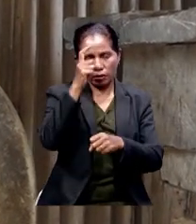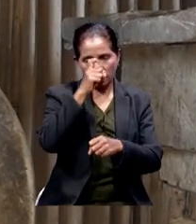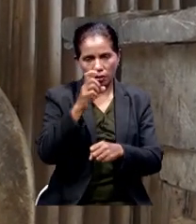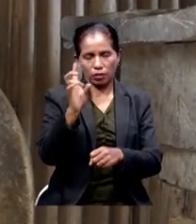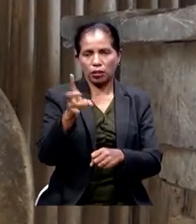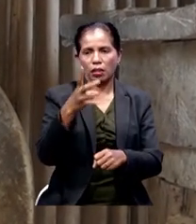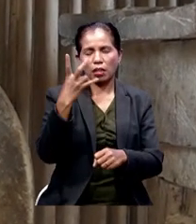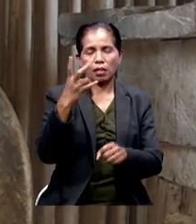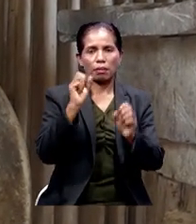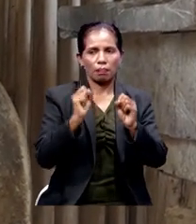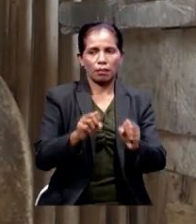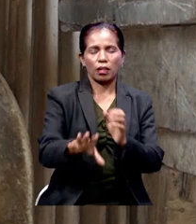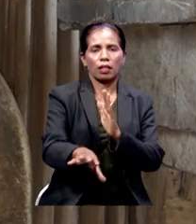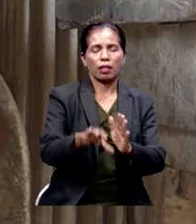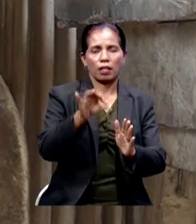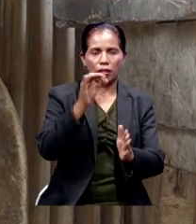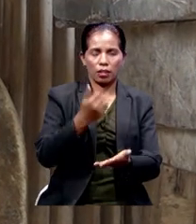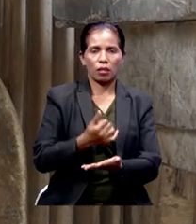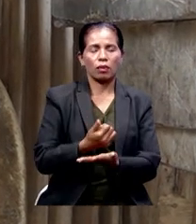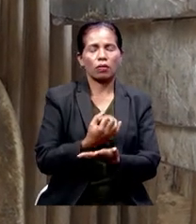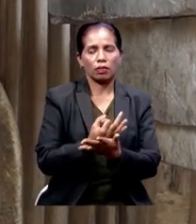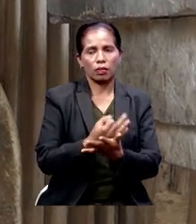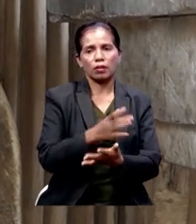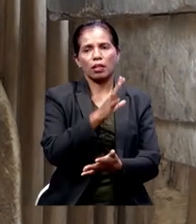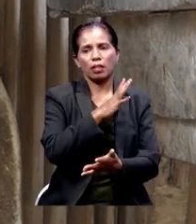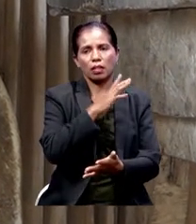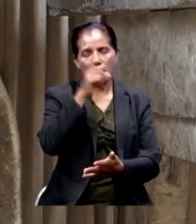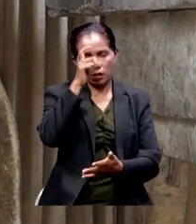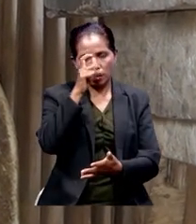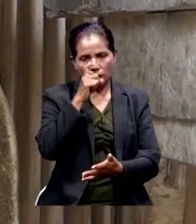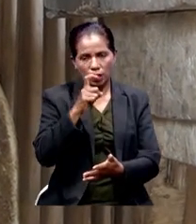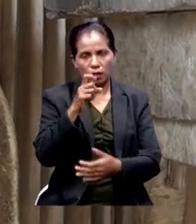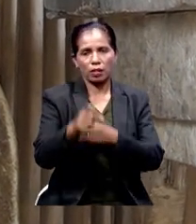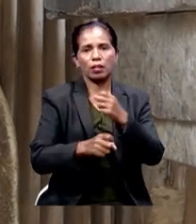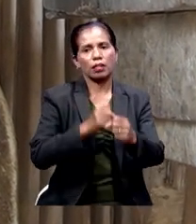maka foi bele reta, tamba ne alo se hein tina sanolo tang.